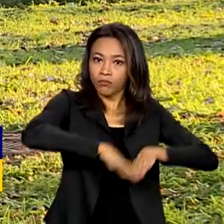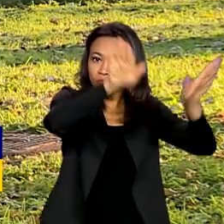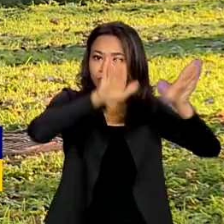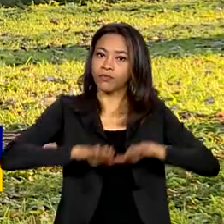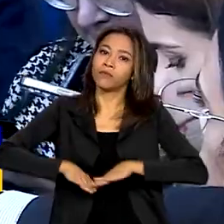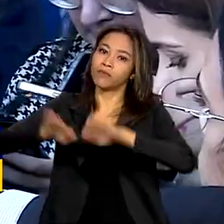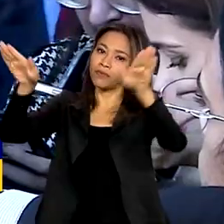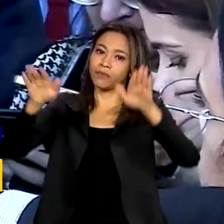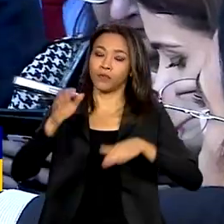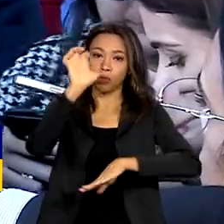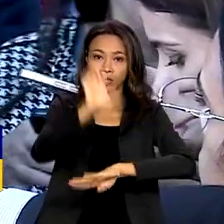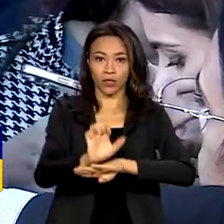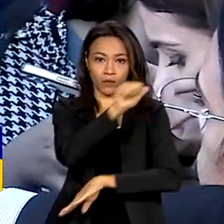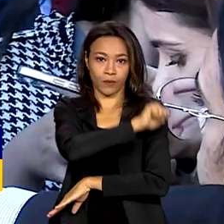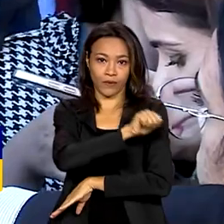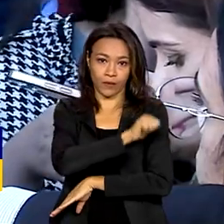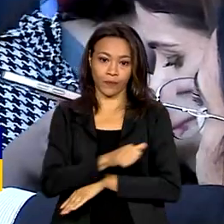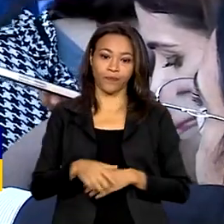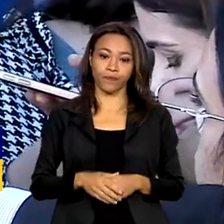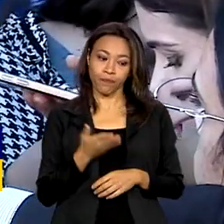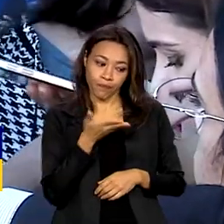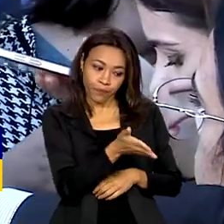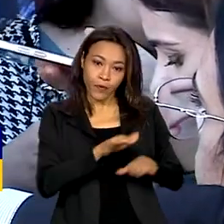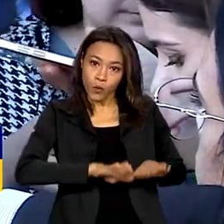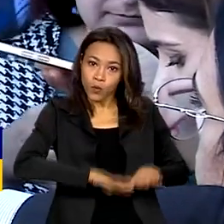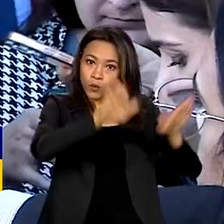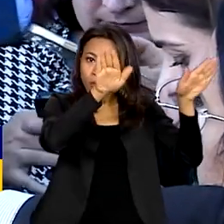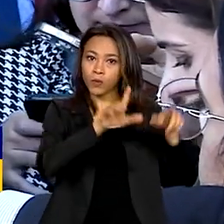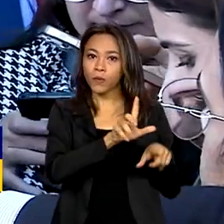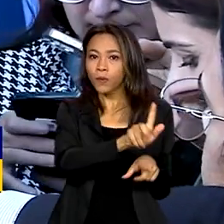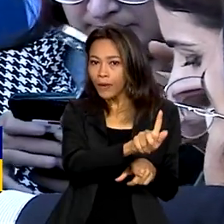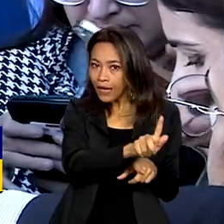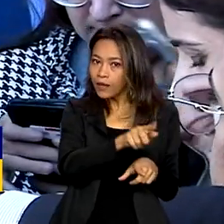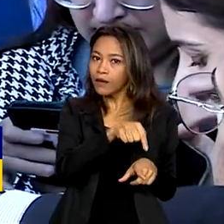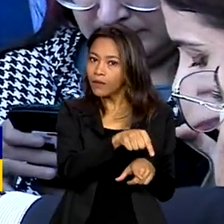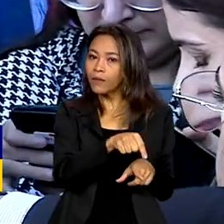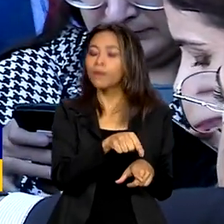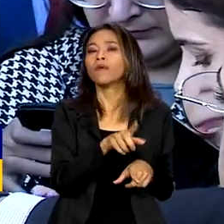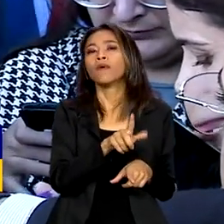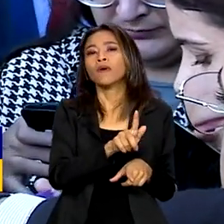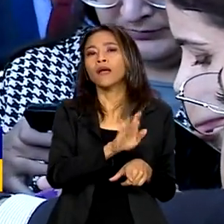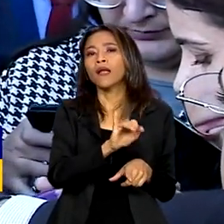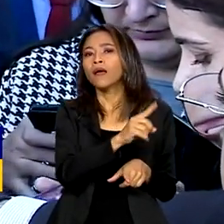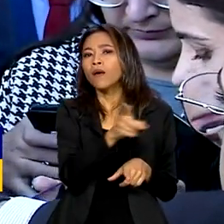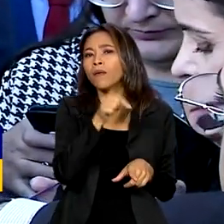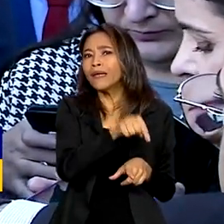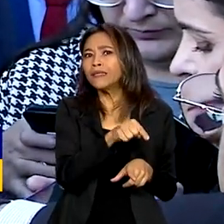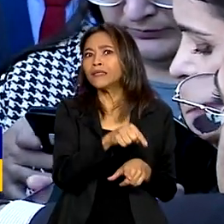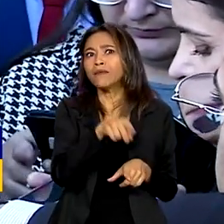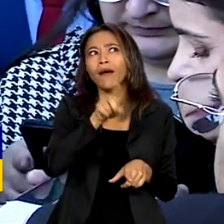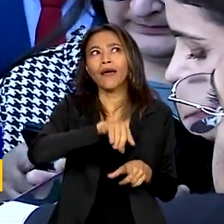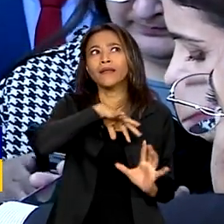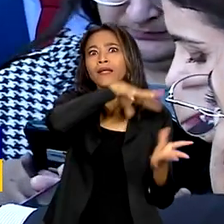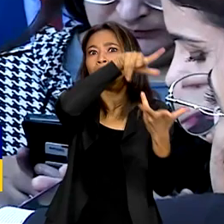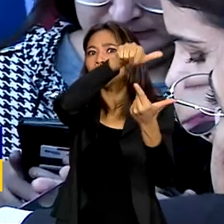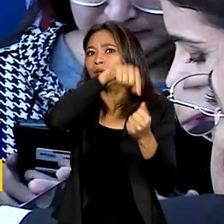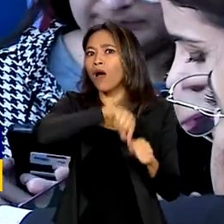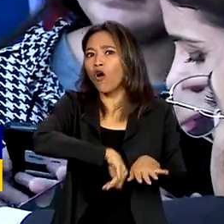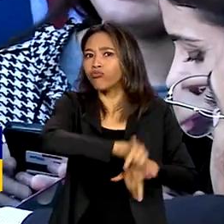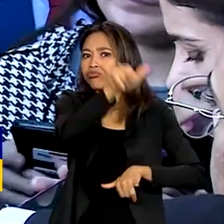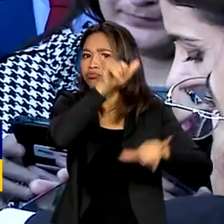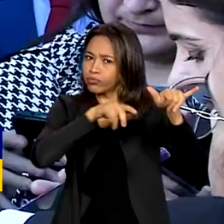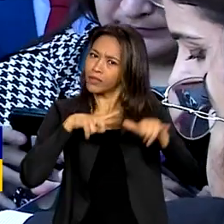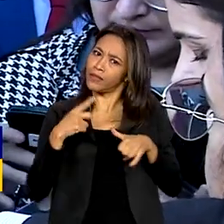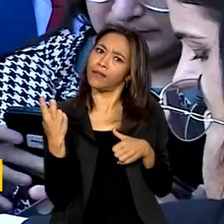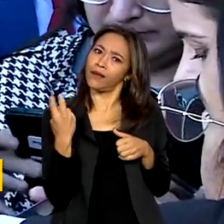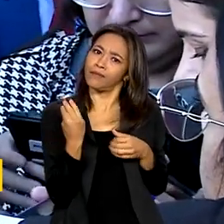de Janeiro. Defender que o Galeão, que é um equipamento fundamental para o Rio de Janeiro, que é o nosso aeroporto internacional, que ele seja